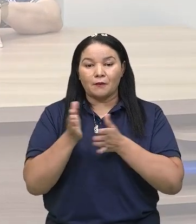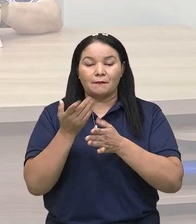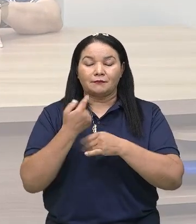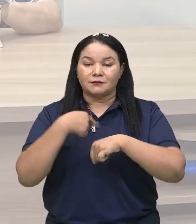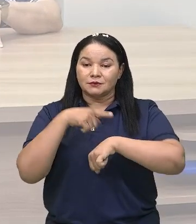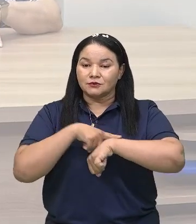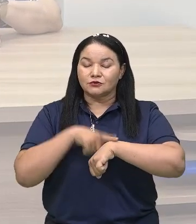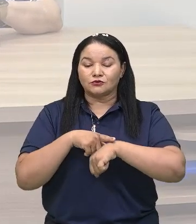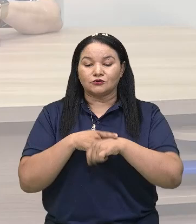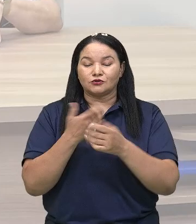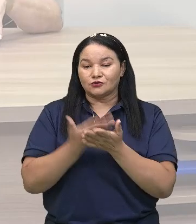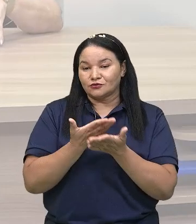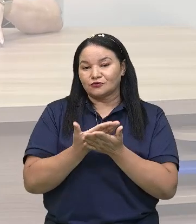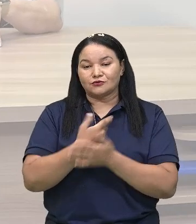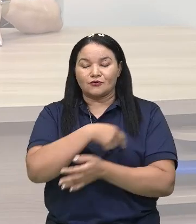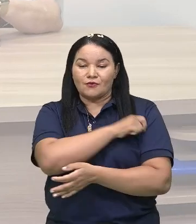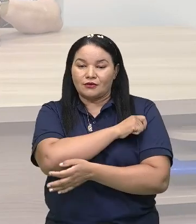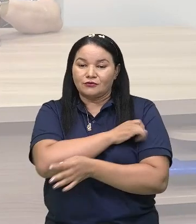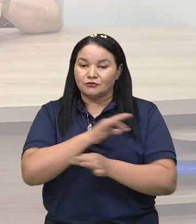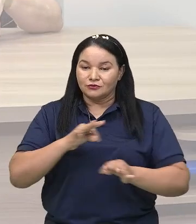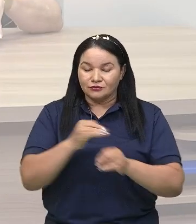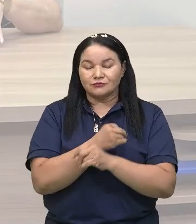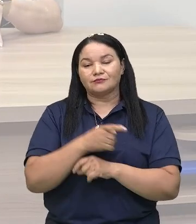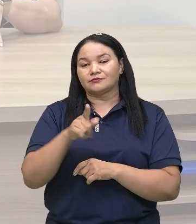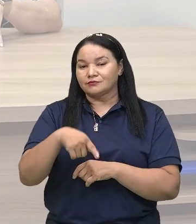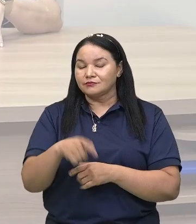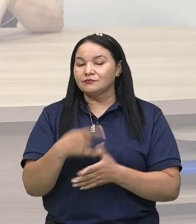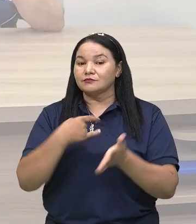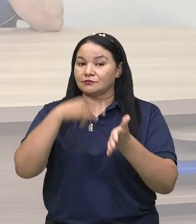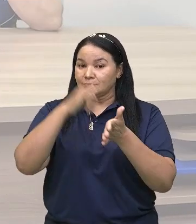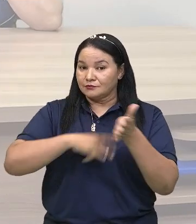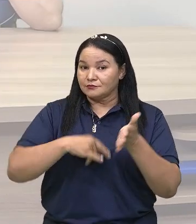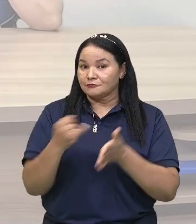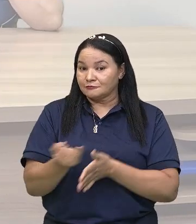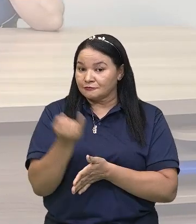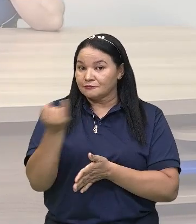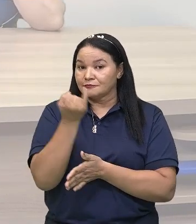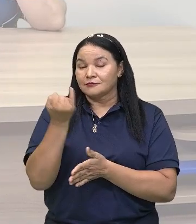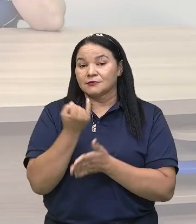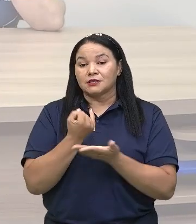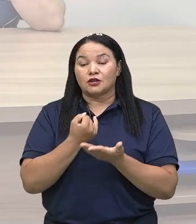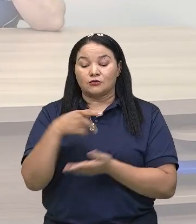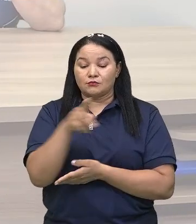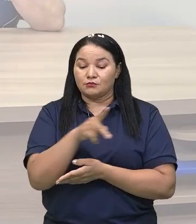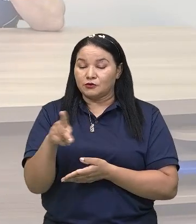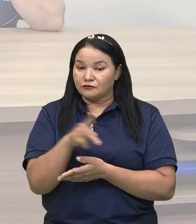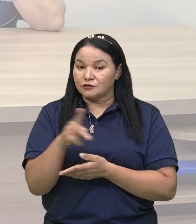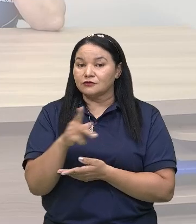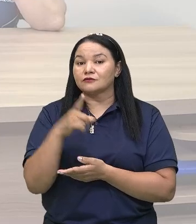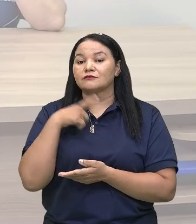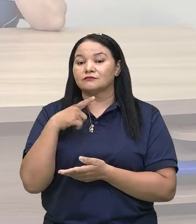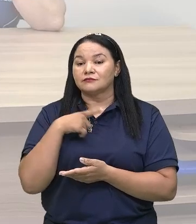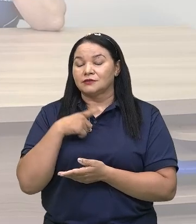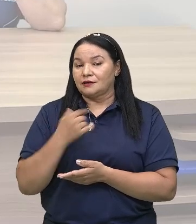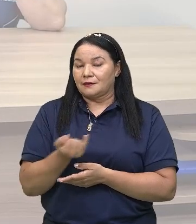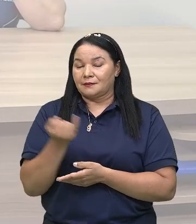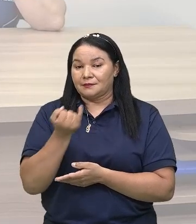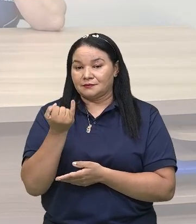e esse documento ele é fundamental para estar na mão do professor, assim como ele é fundamental para nós